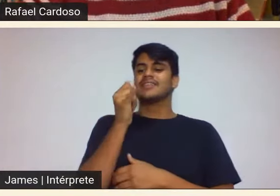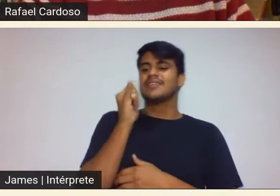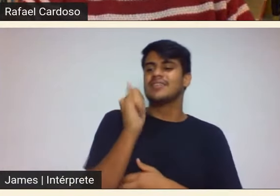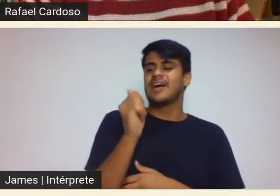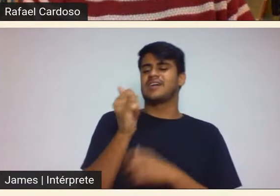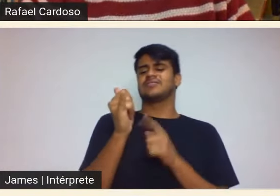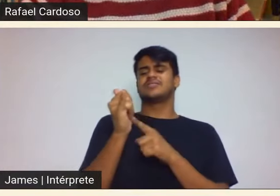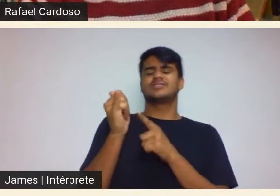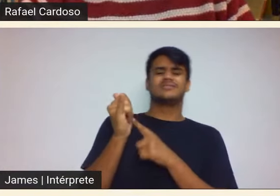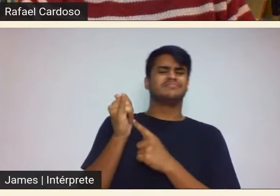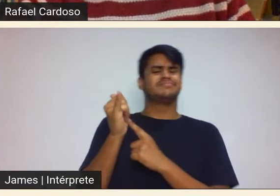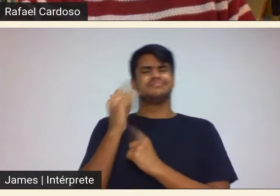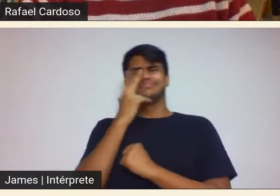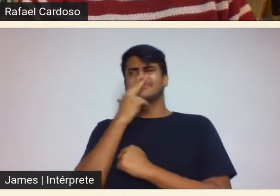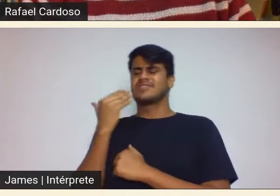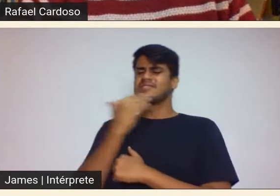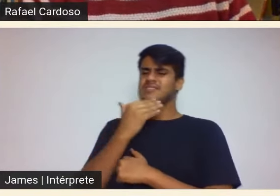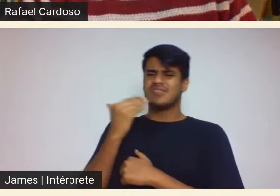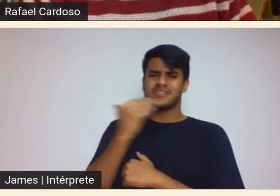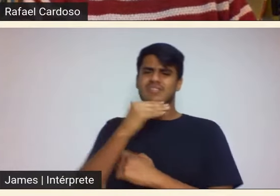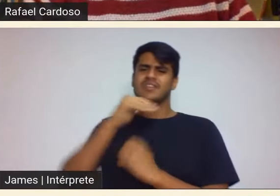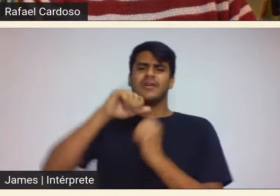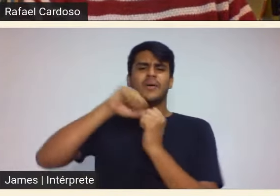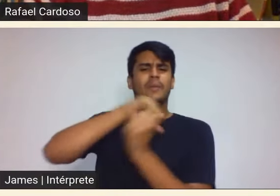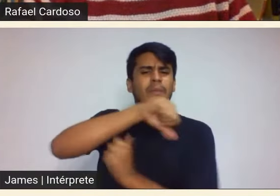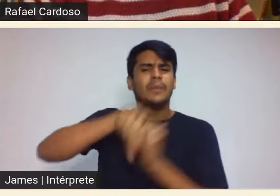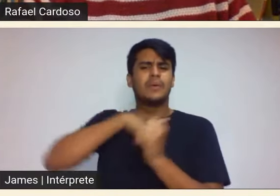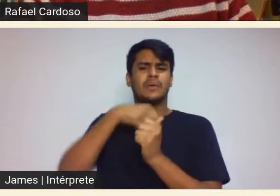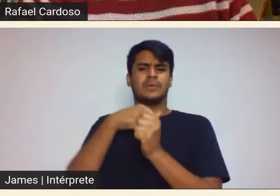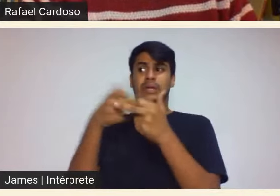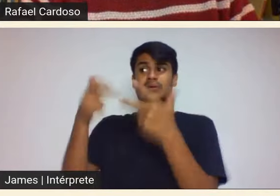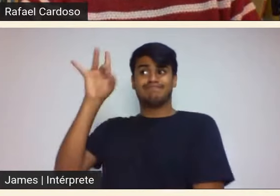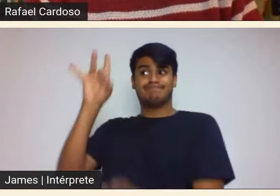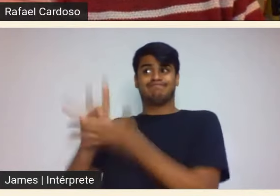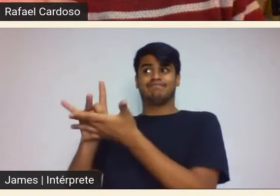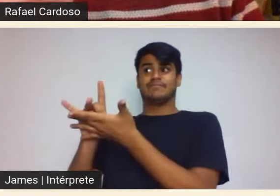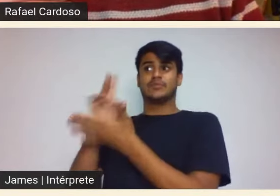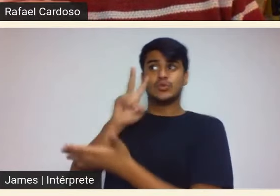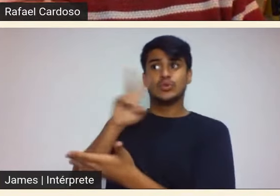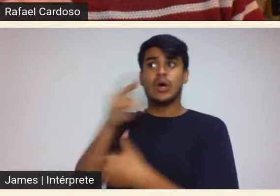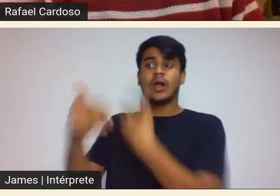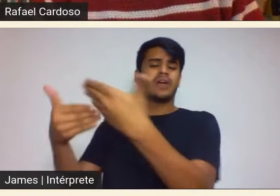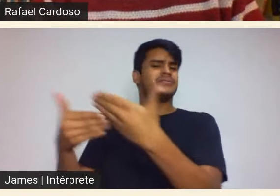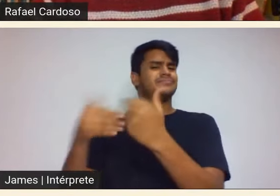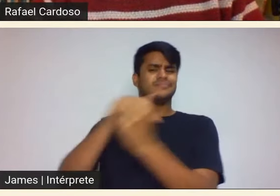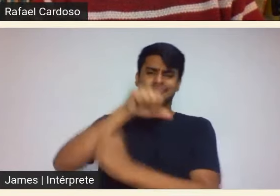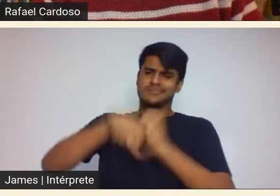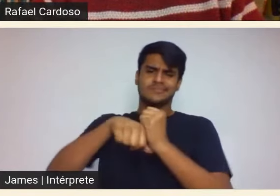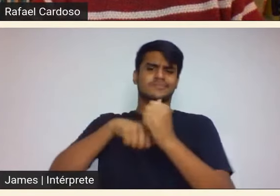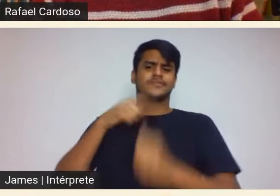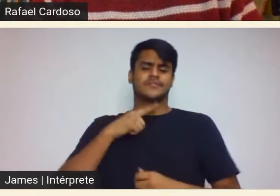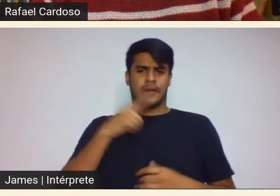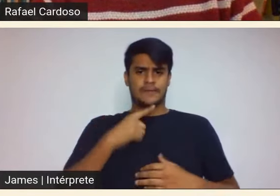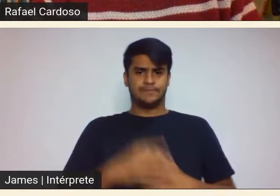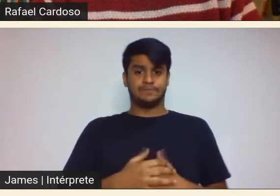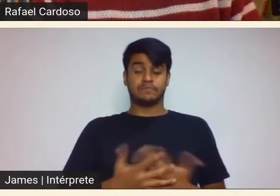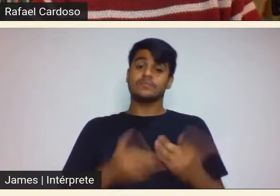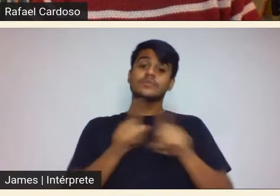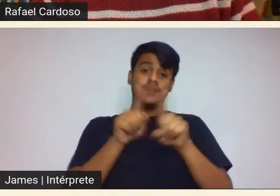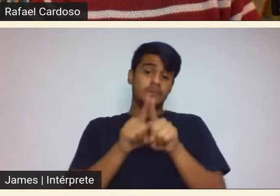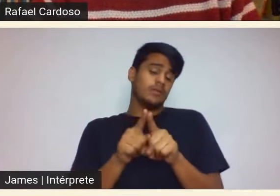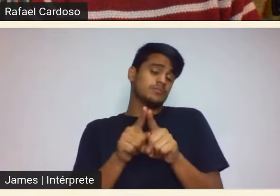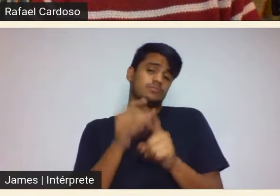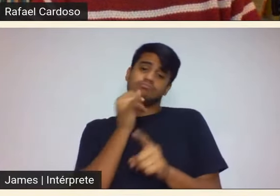acabam distorcendo e falseando o que de fato ocorreu. Isso vale também, devo dizer, para o